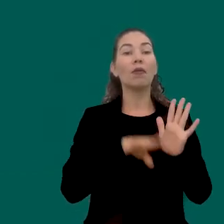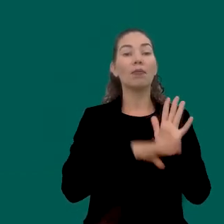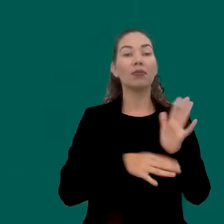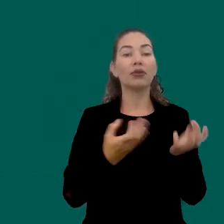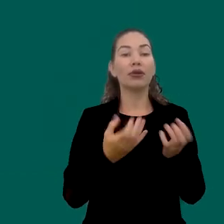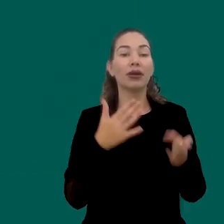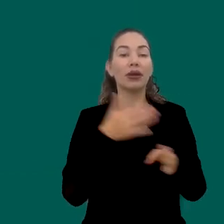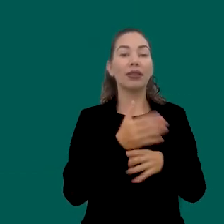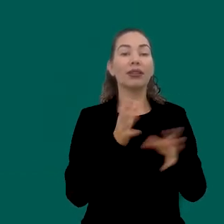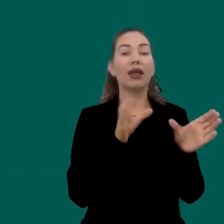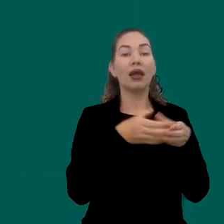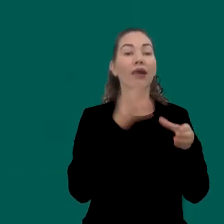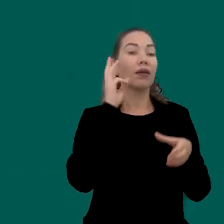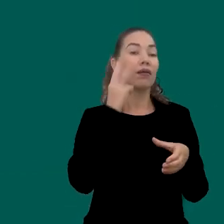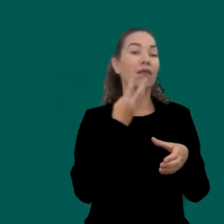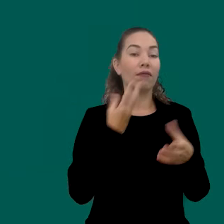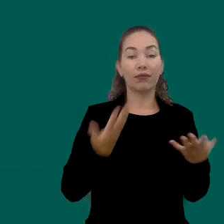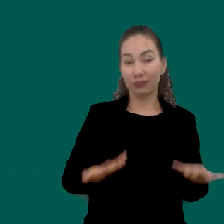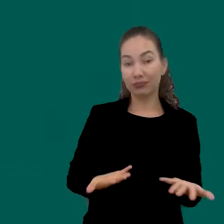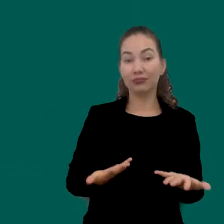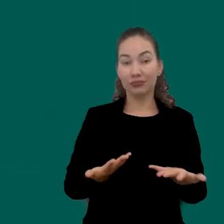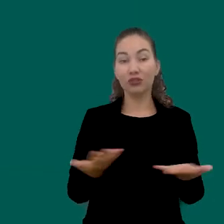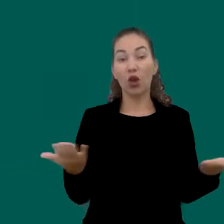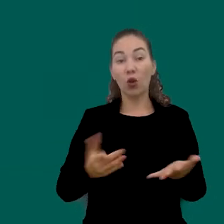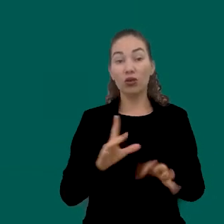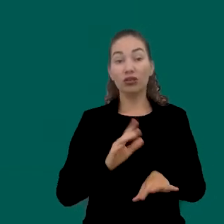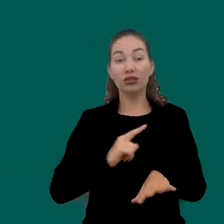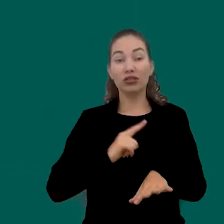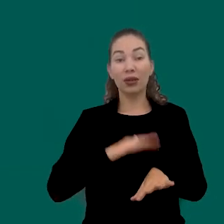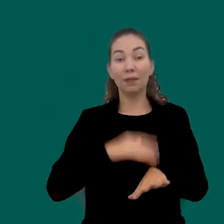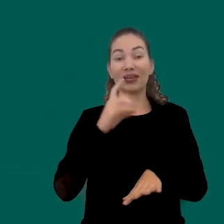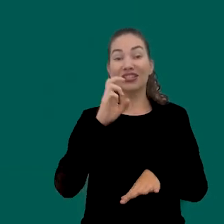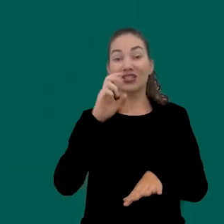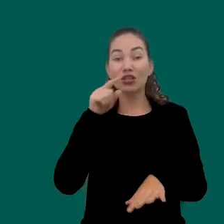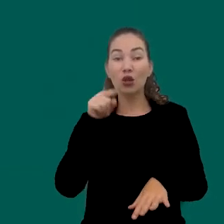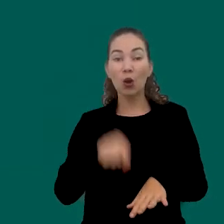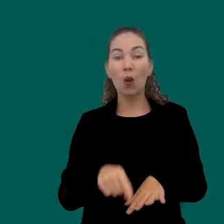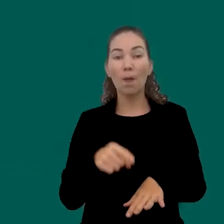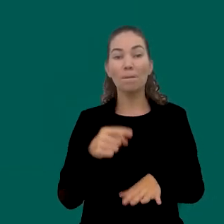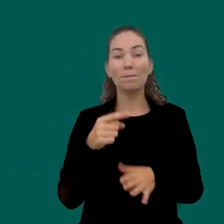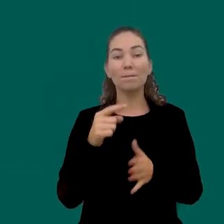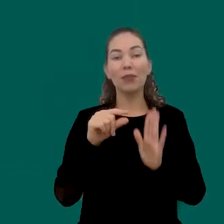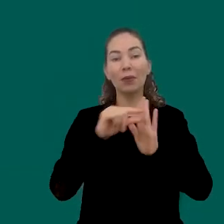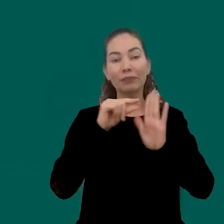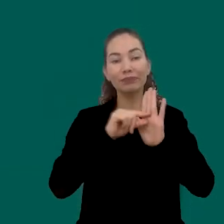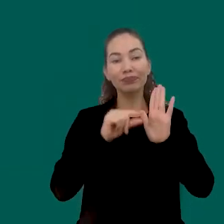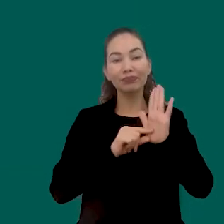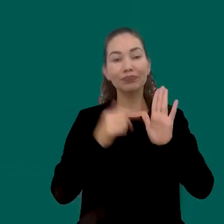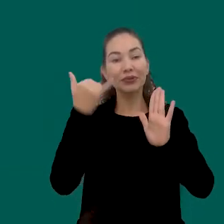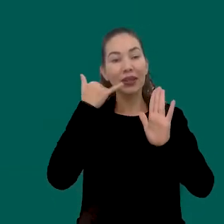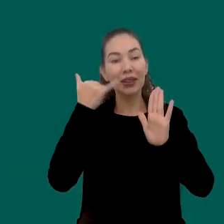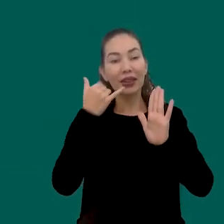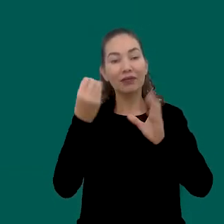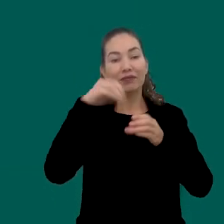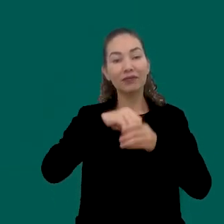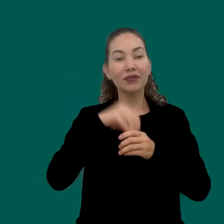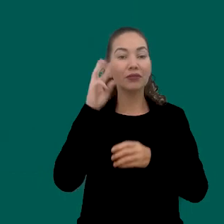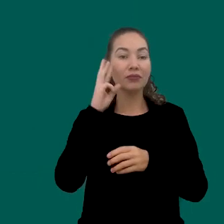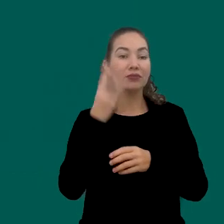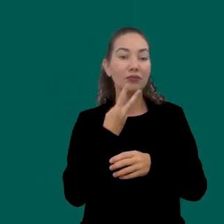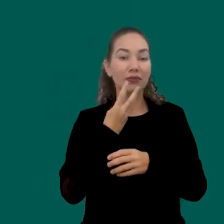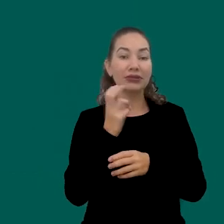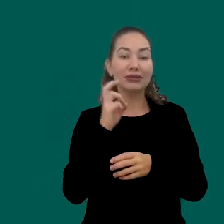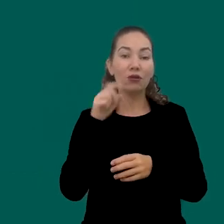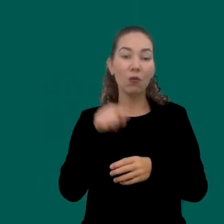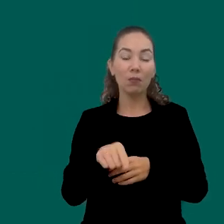em grupos de WhatsApp. Hoje a gente tem mais de 5 mil contatos no WhatsApp. Então são mais de 15 grupos que, à medida